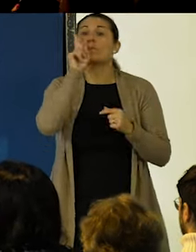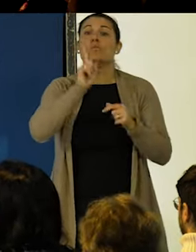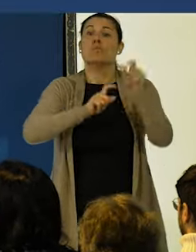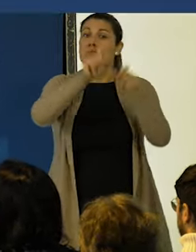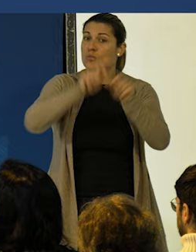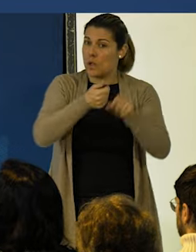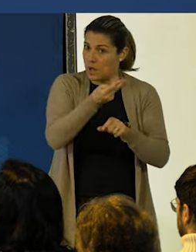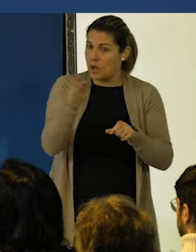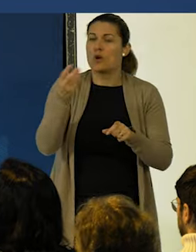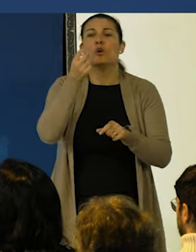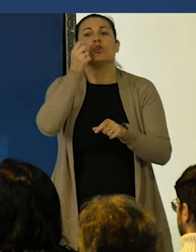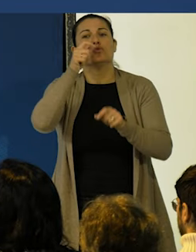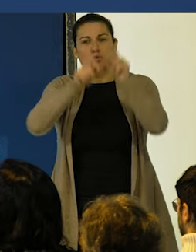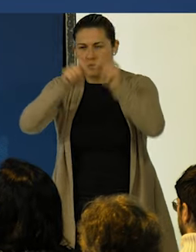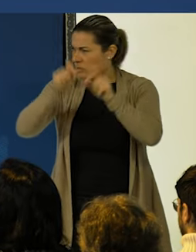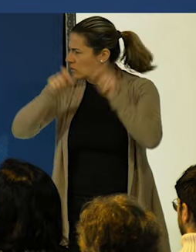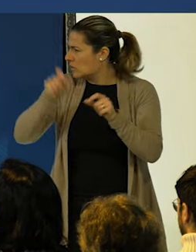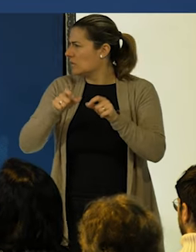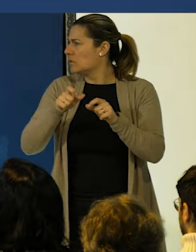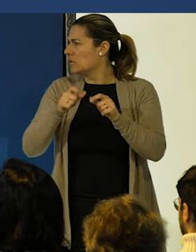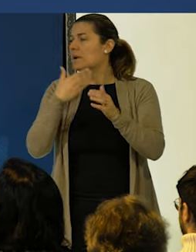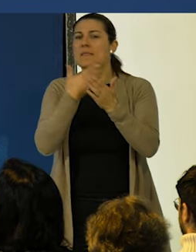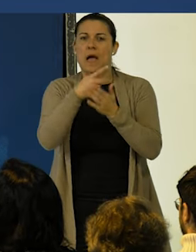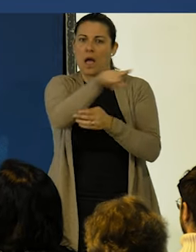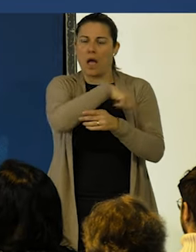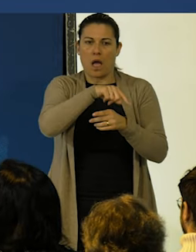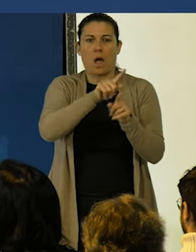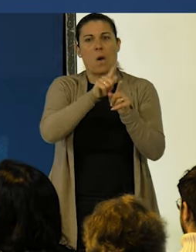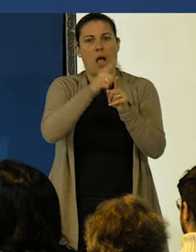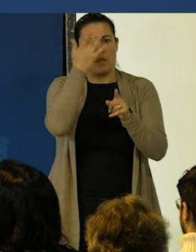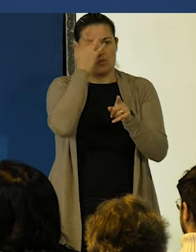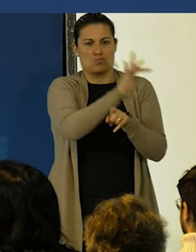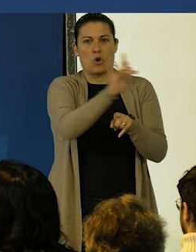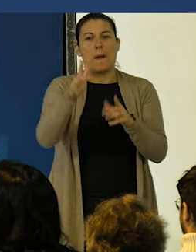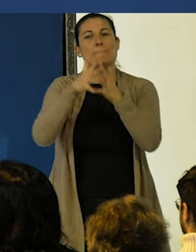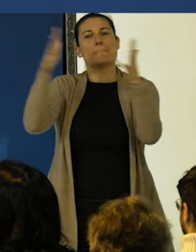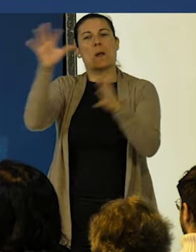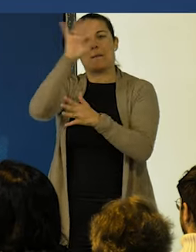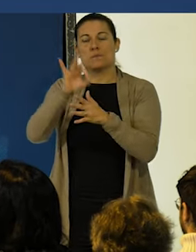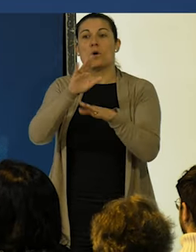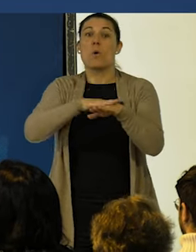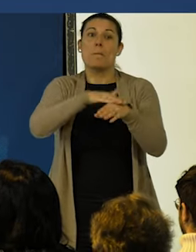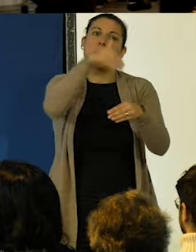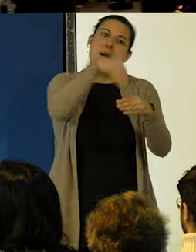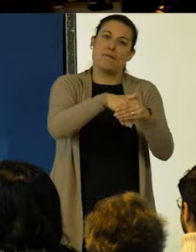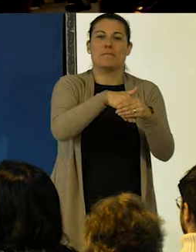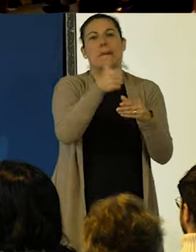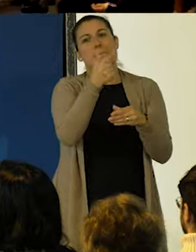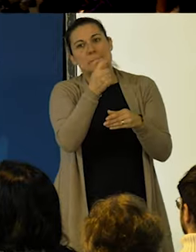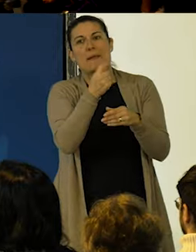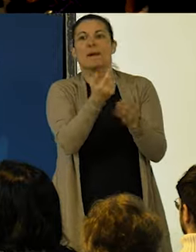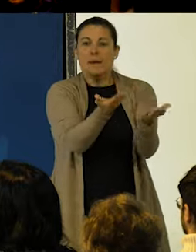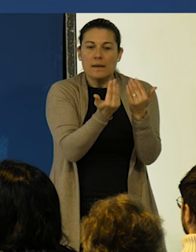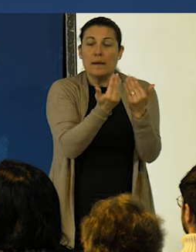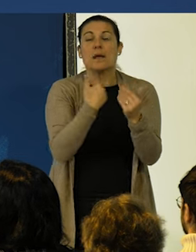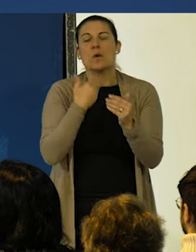mulheres, aos homens que foram enganados pela maioria absoluta, eu apelo ao voto no Bloco de Esquerda para que